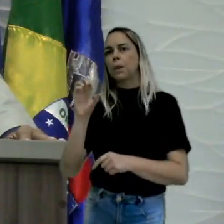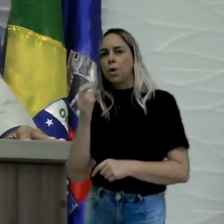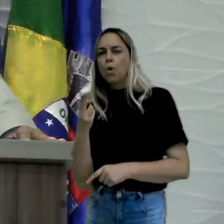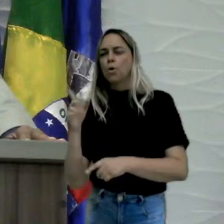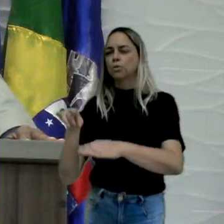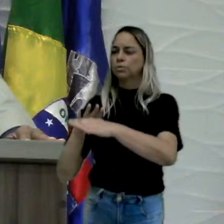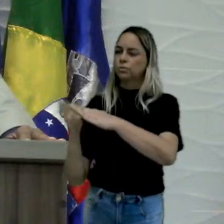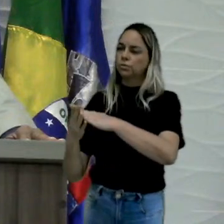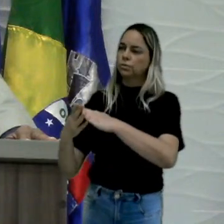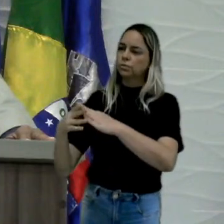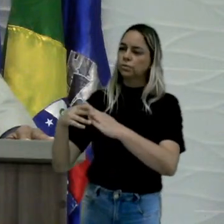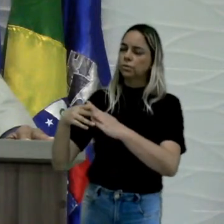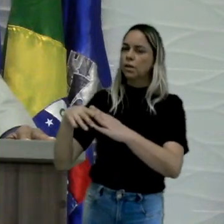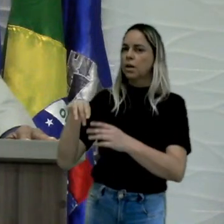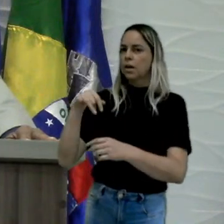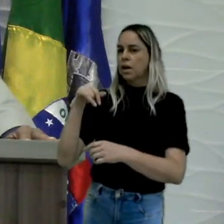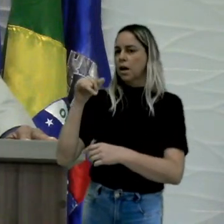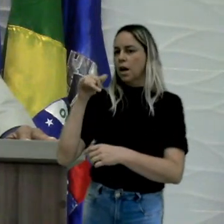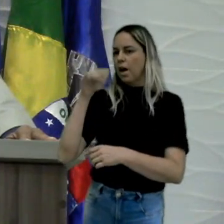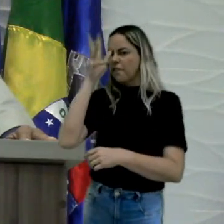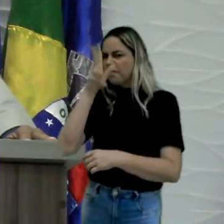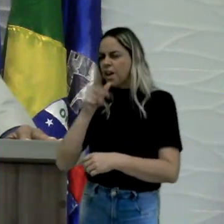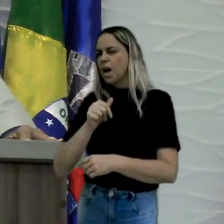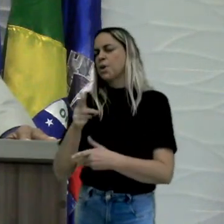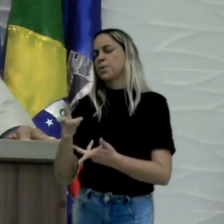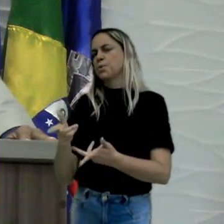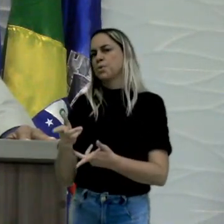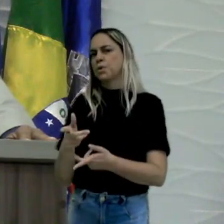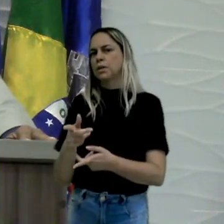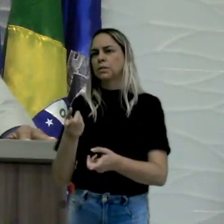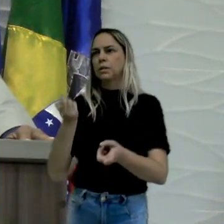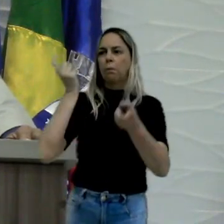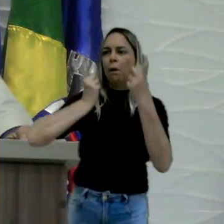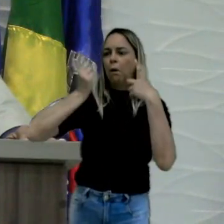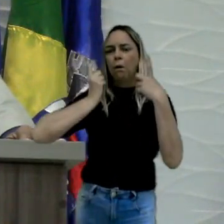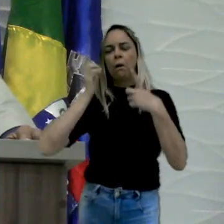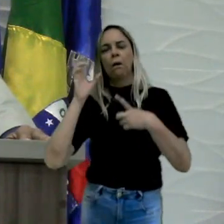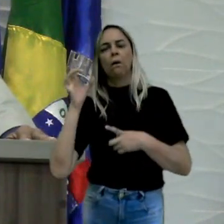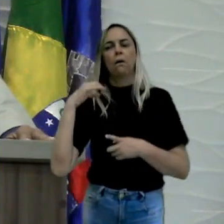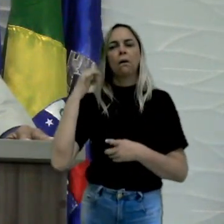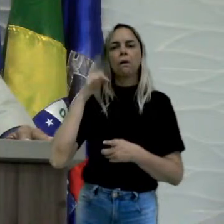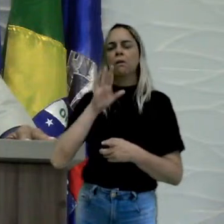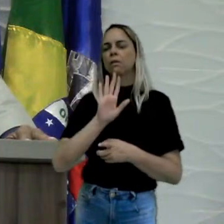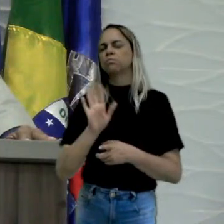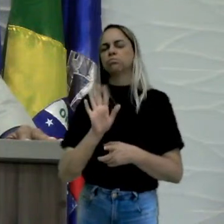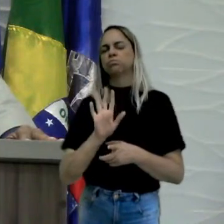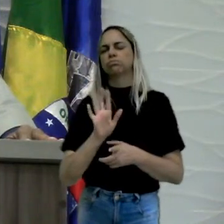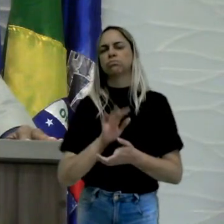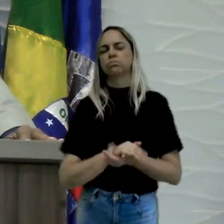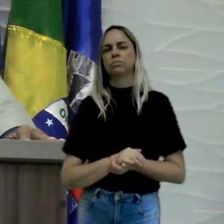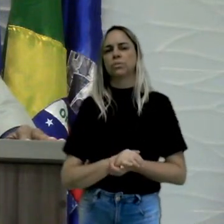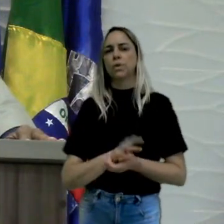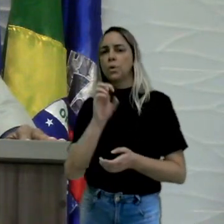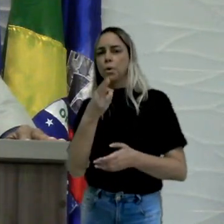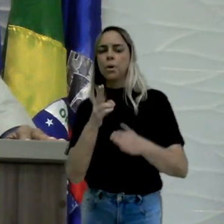vereador fosse e observasse e cobrasse. Não se preocupasse tanto com deputada, nem